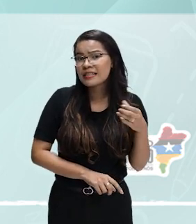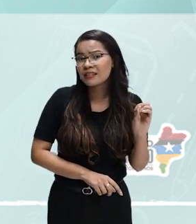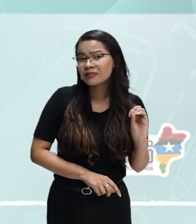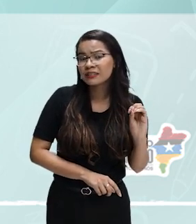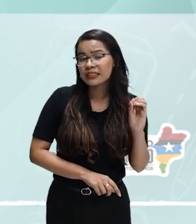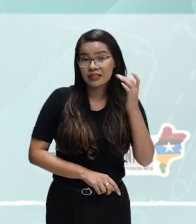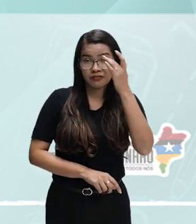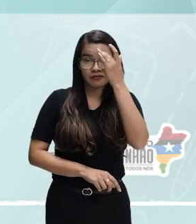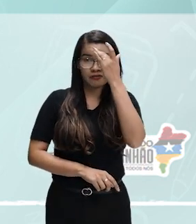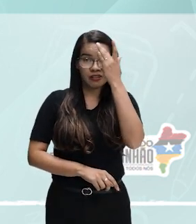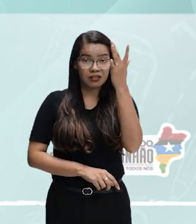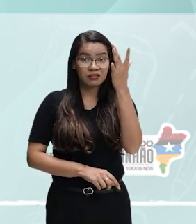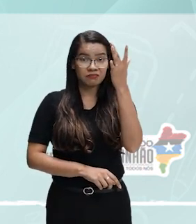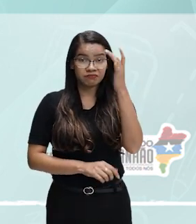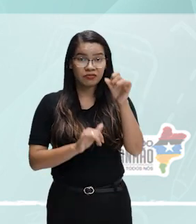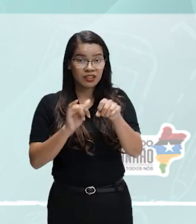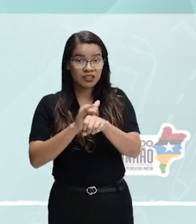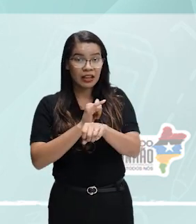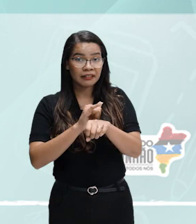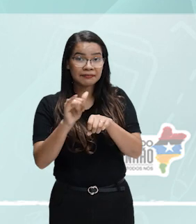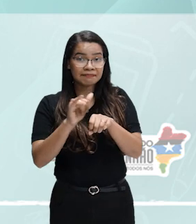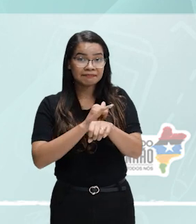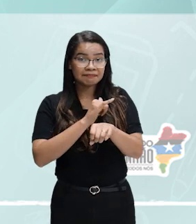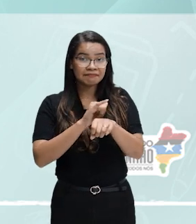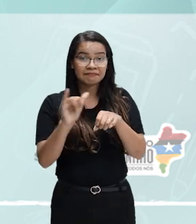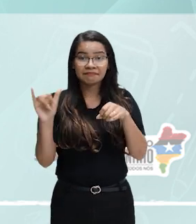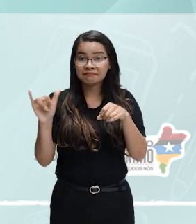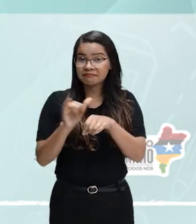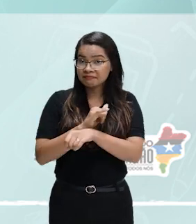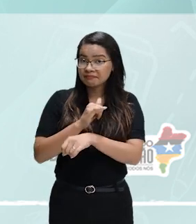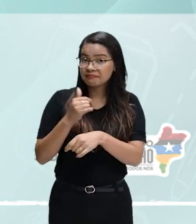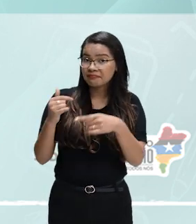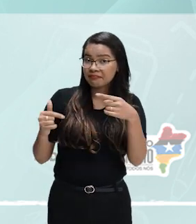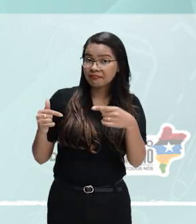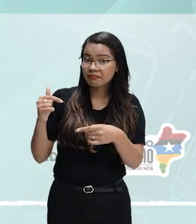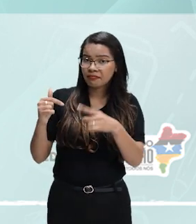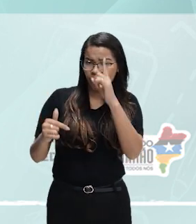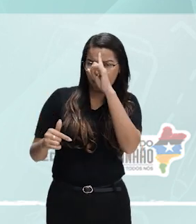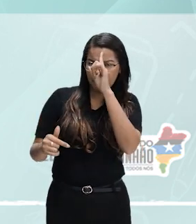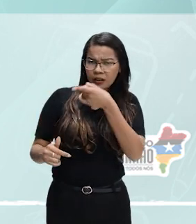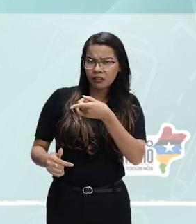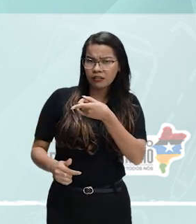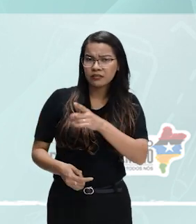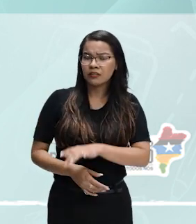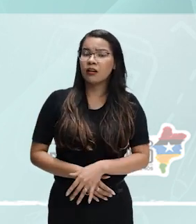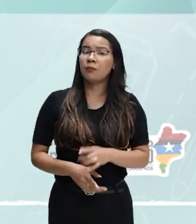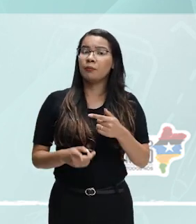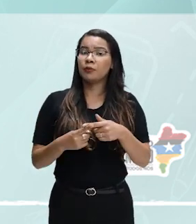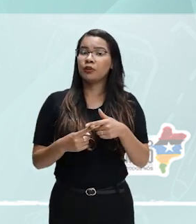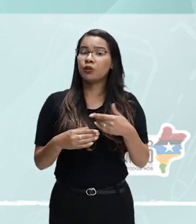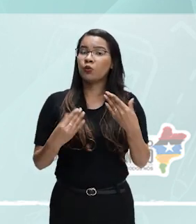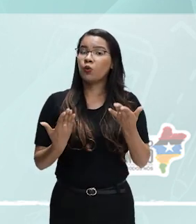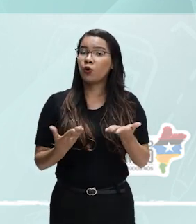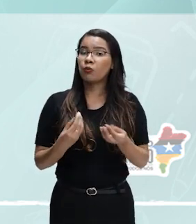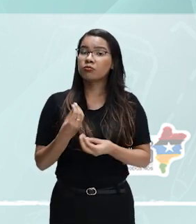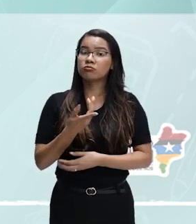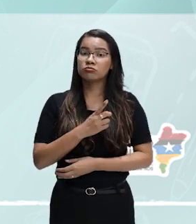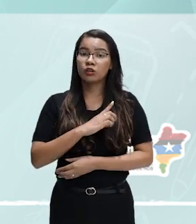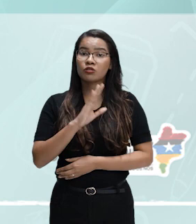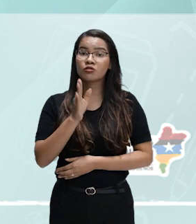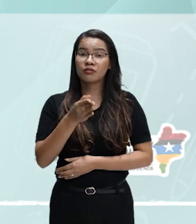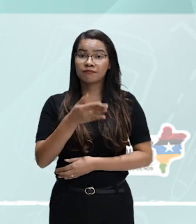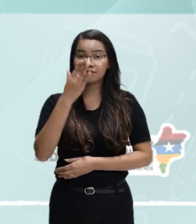E facilitando estratégias de dominação que sejam autoritárias. Porque, como a gente sabe, muitas